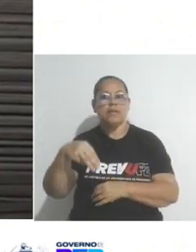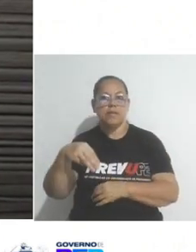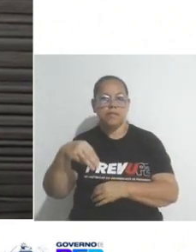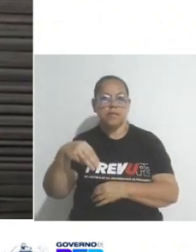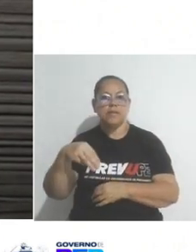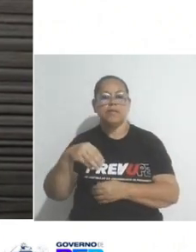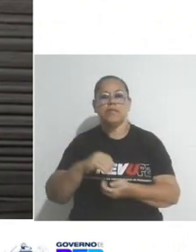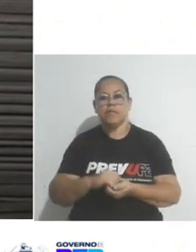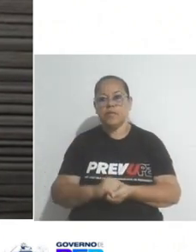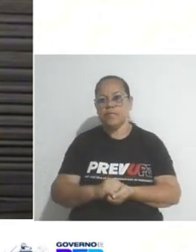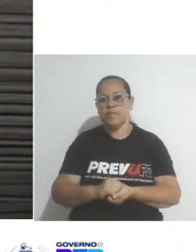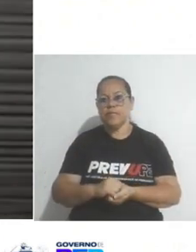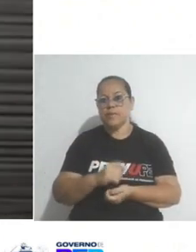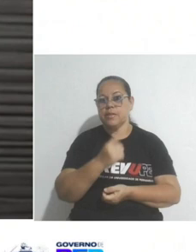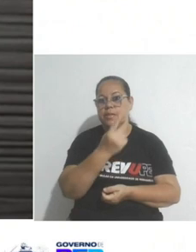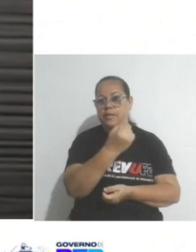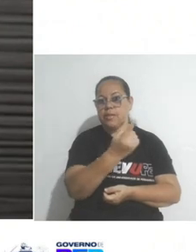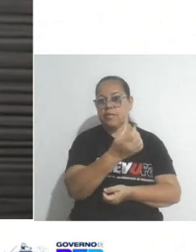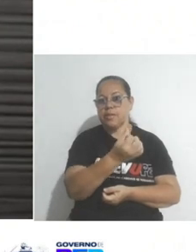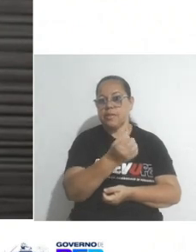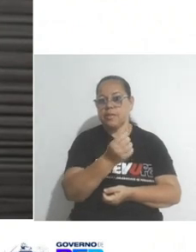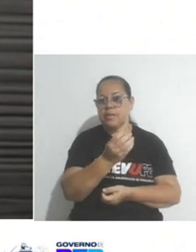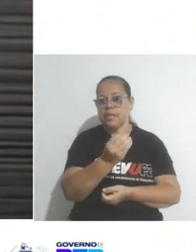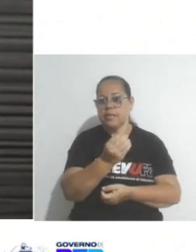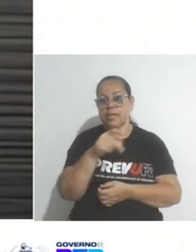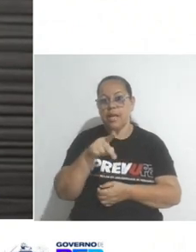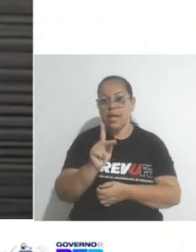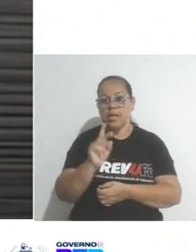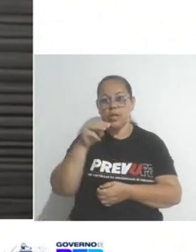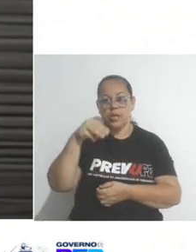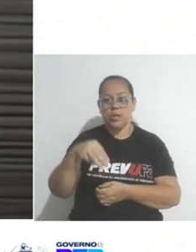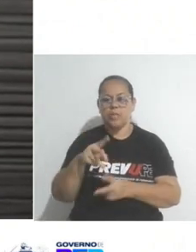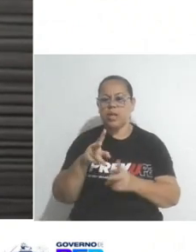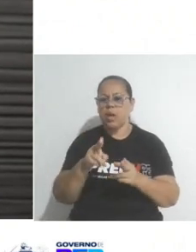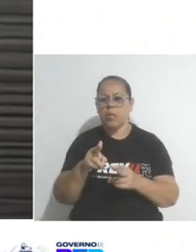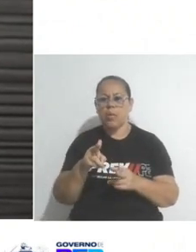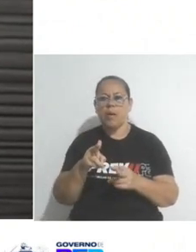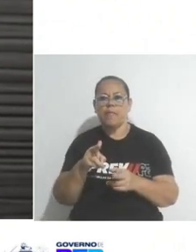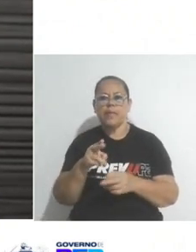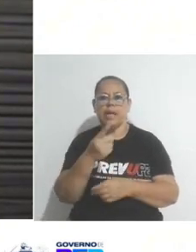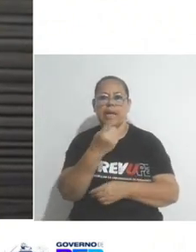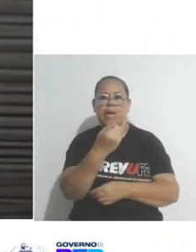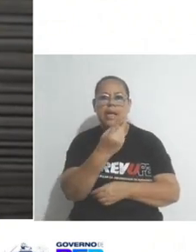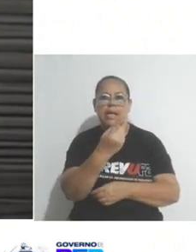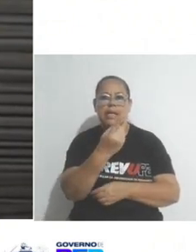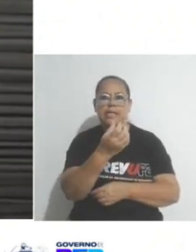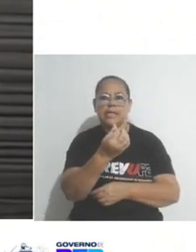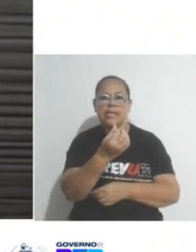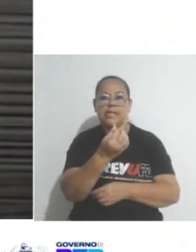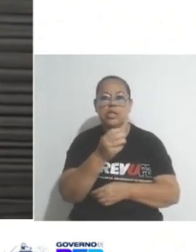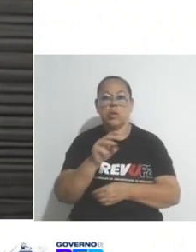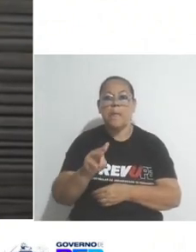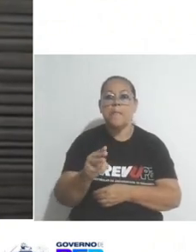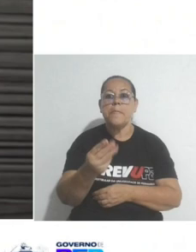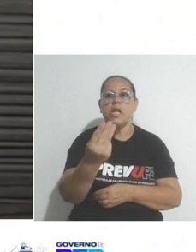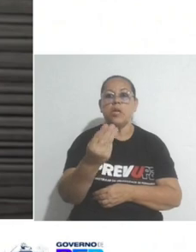sessenta quilômetros vai dar exatamente dezesseis milhões centímetros